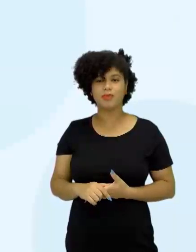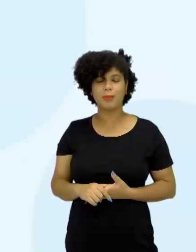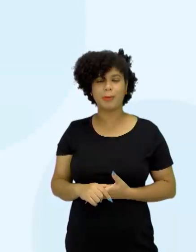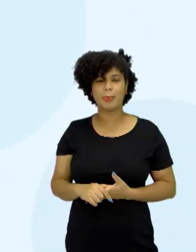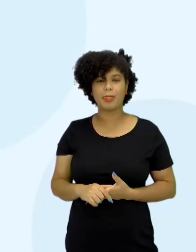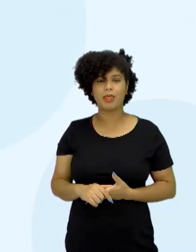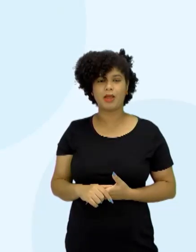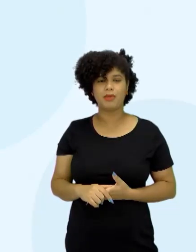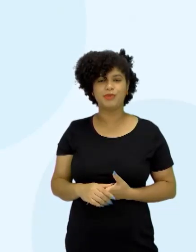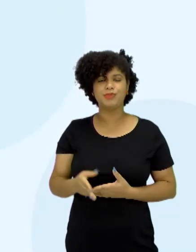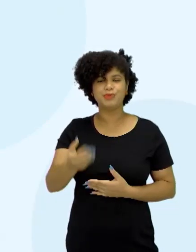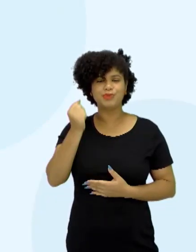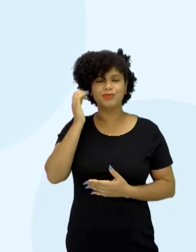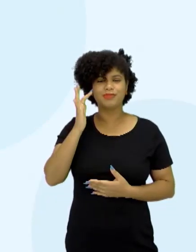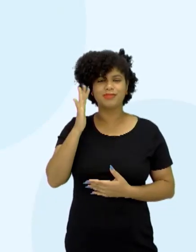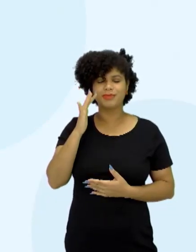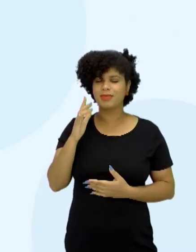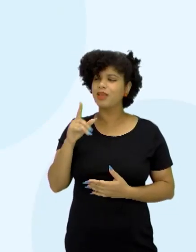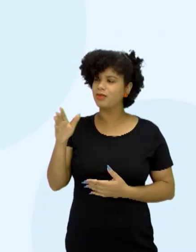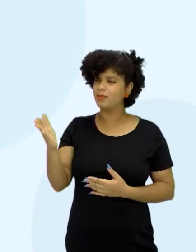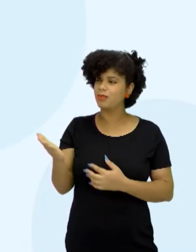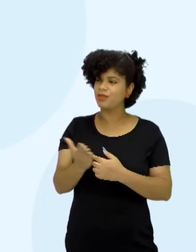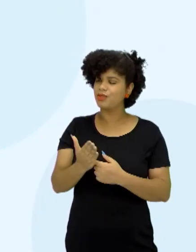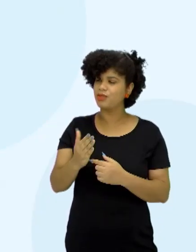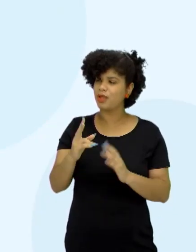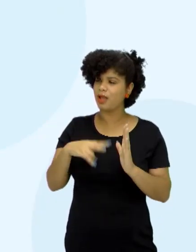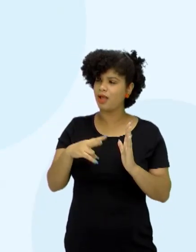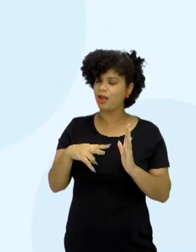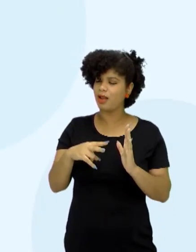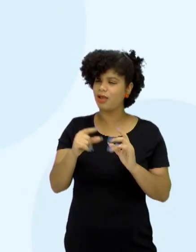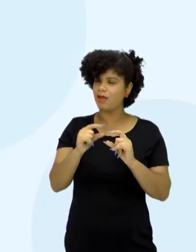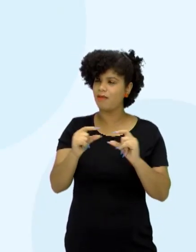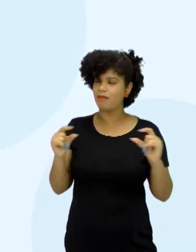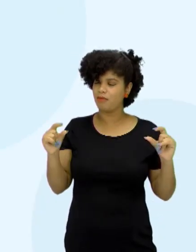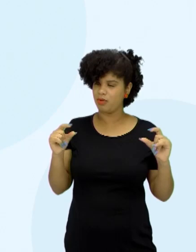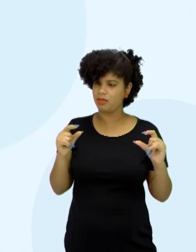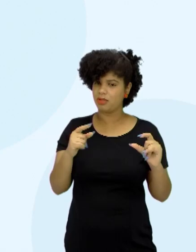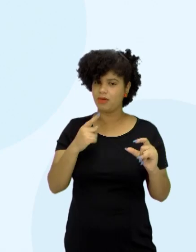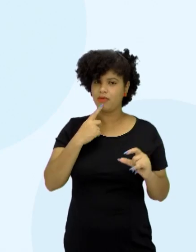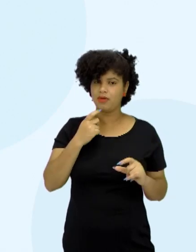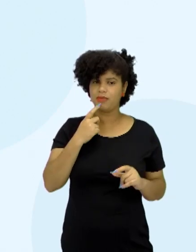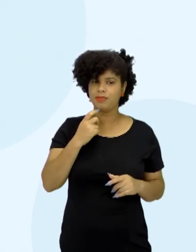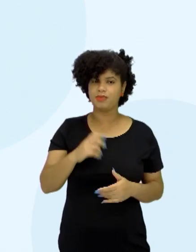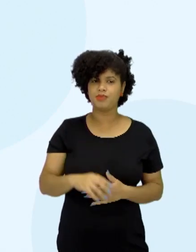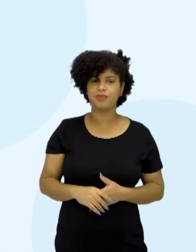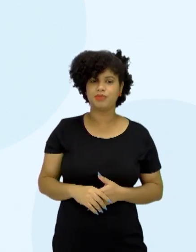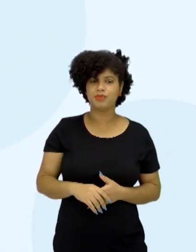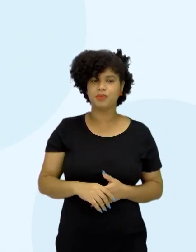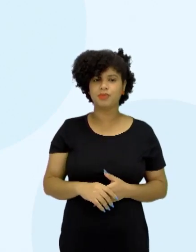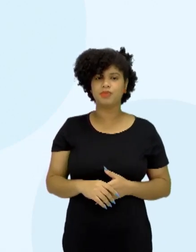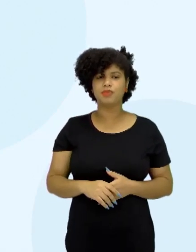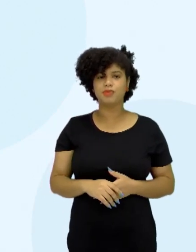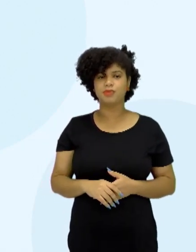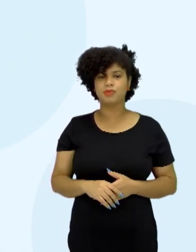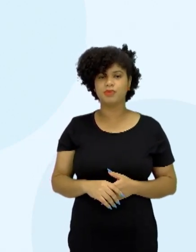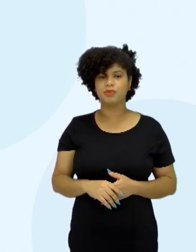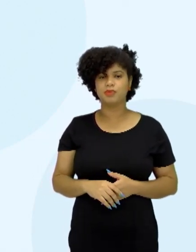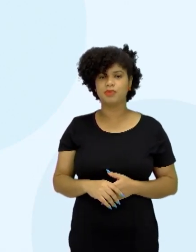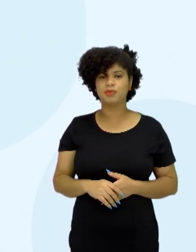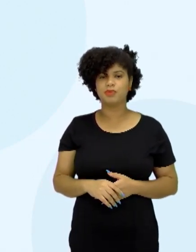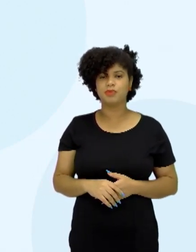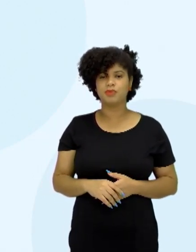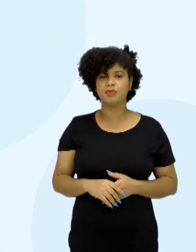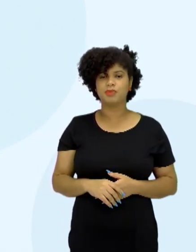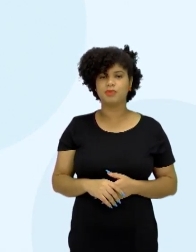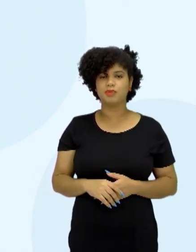problematização. Lê para nós o que está em negrito, Gibá. É um cancro mortal que ameaçava os fundamentos